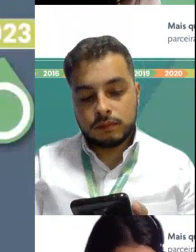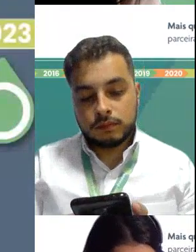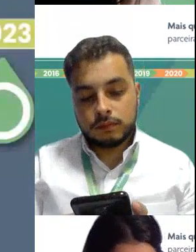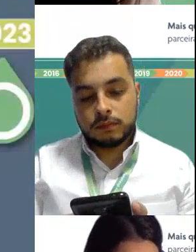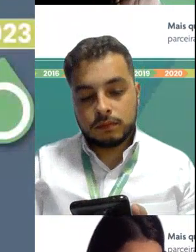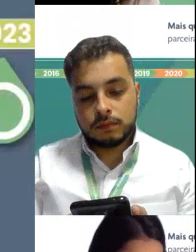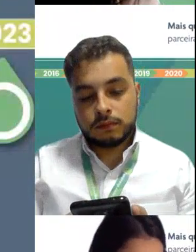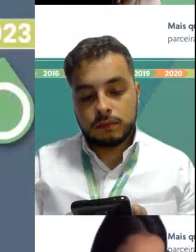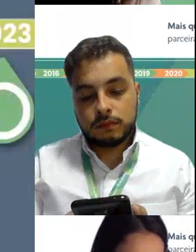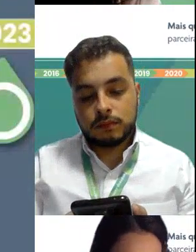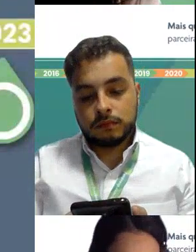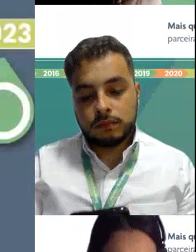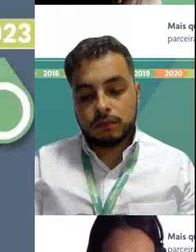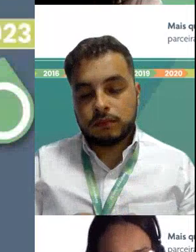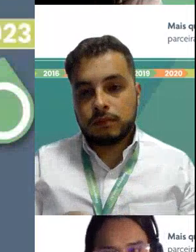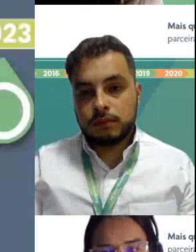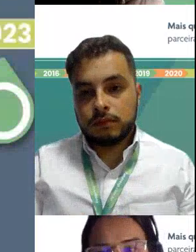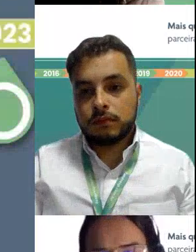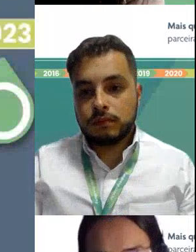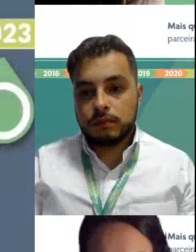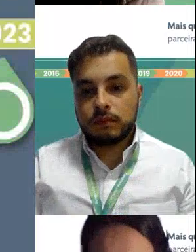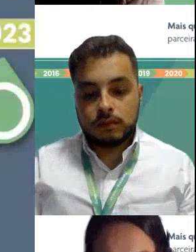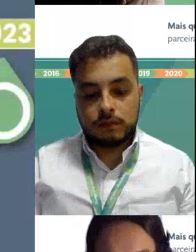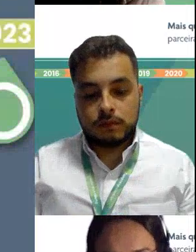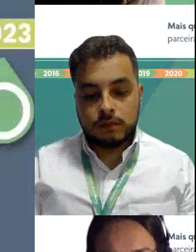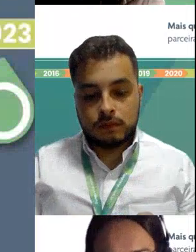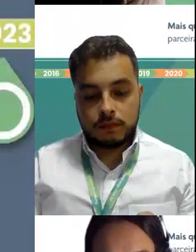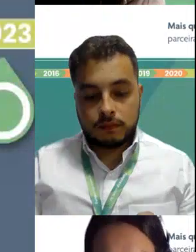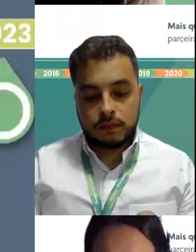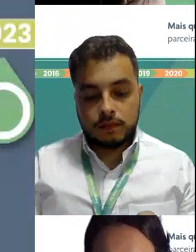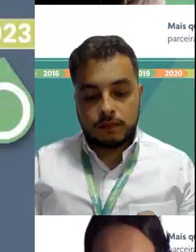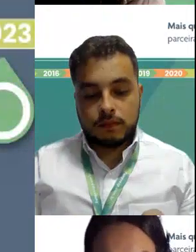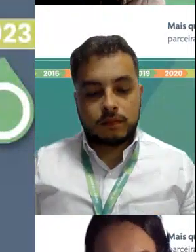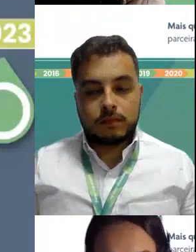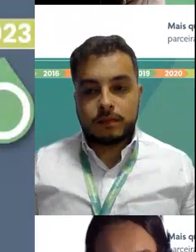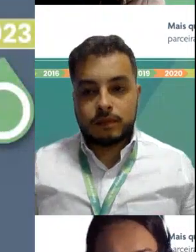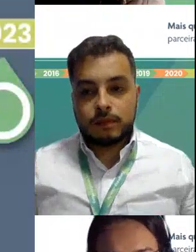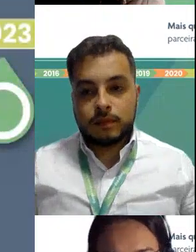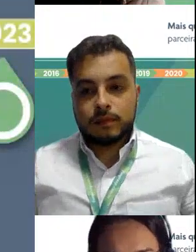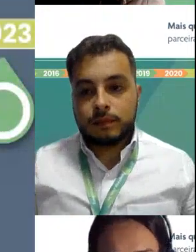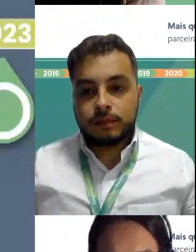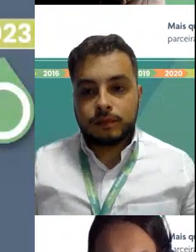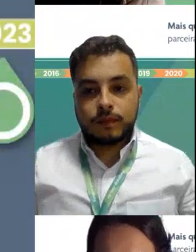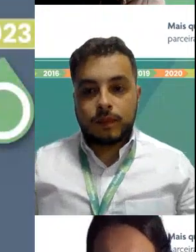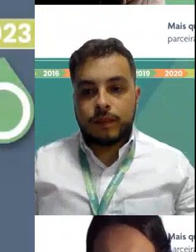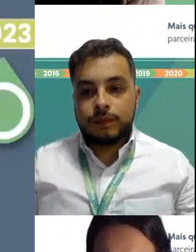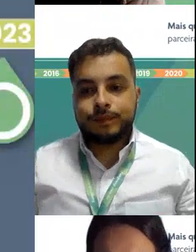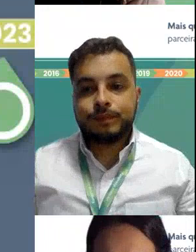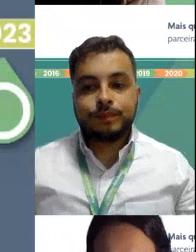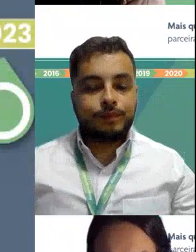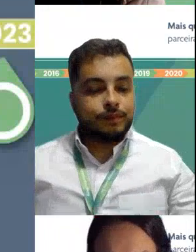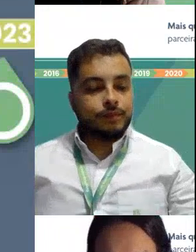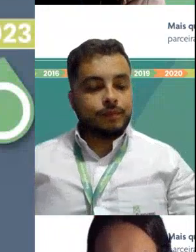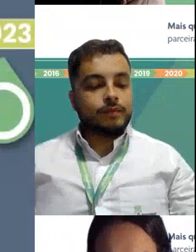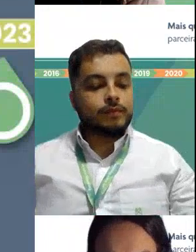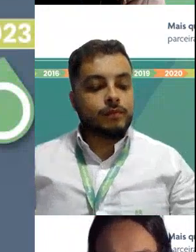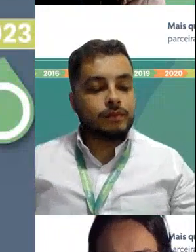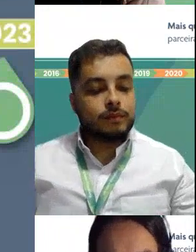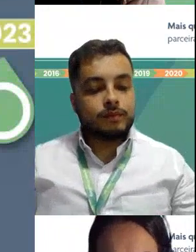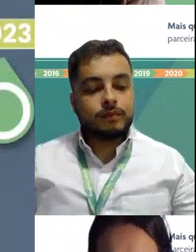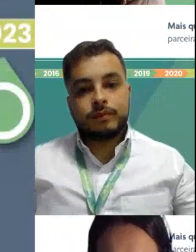O Anderson ele perguntou: a adesão é feita diretamente no SolGov? Pode ser pelo SolGov, mas o que que eu